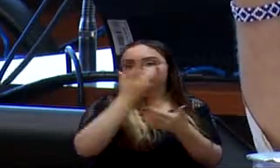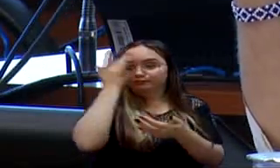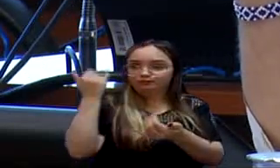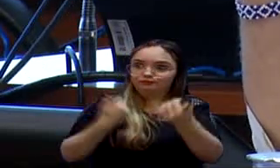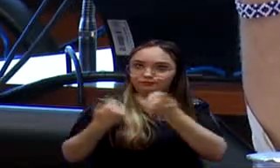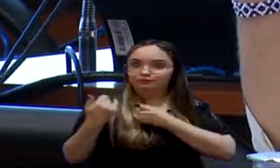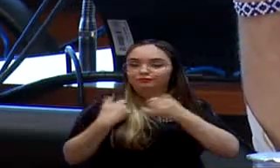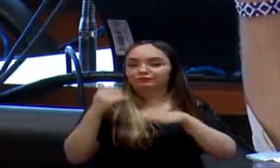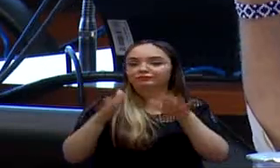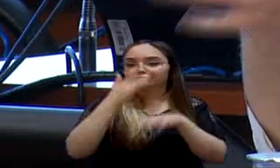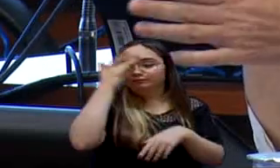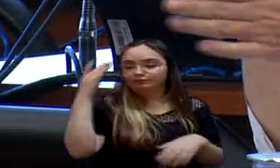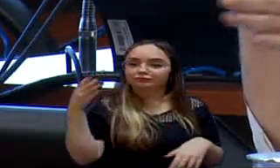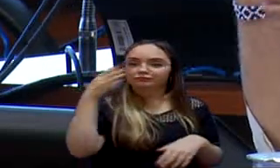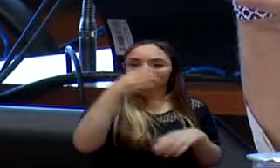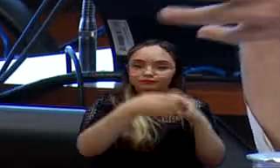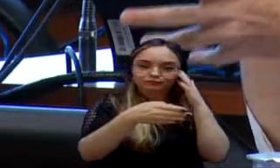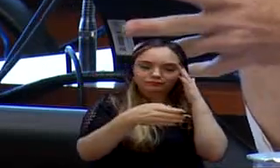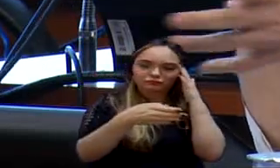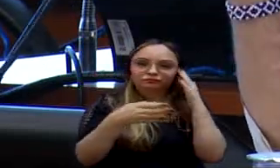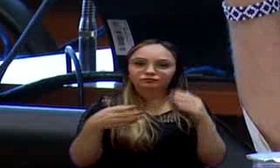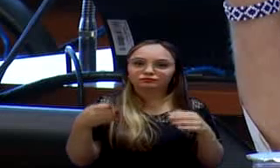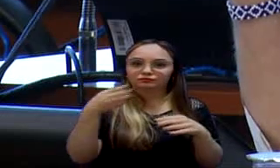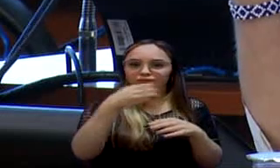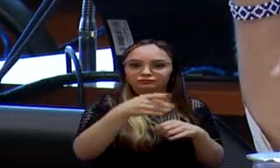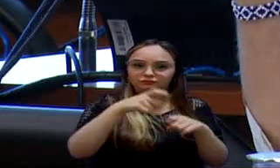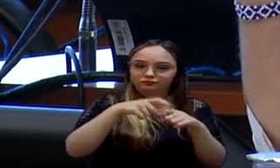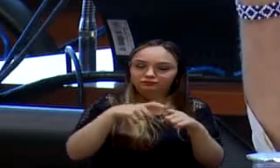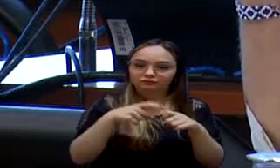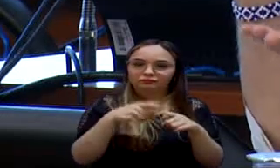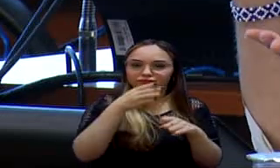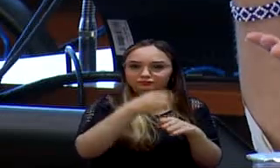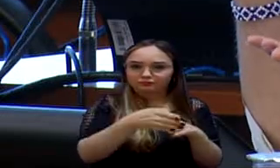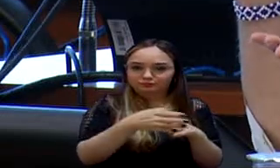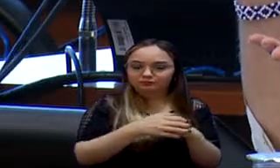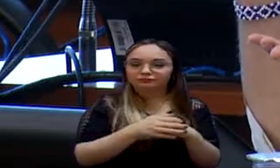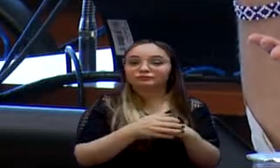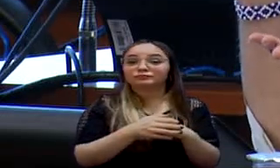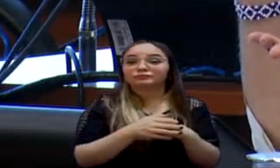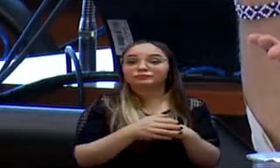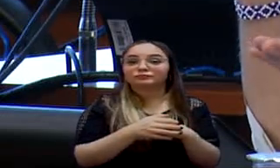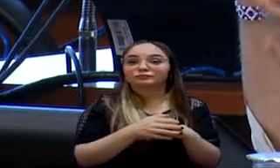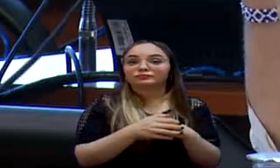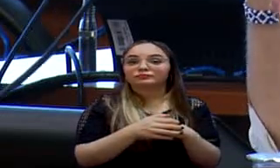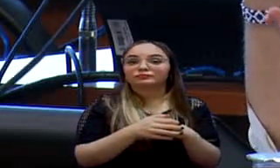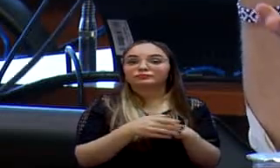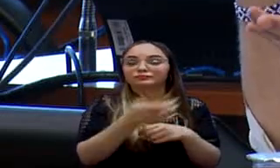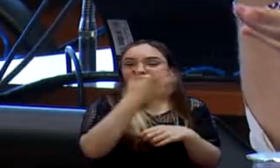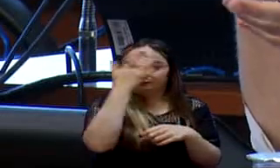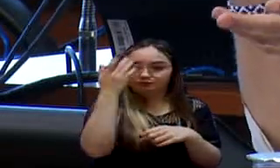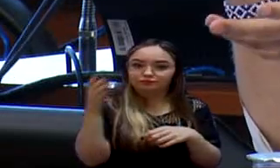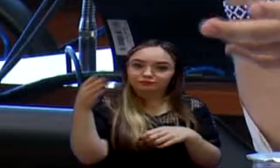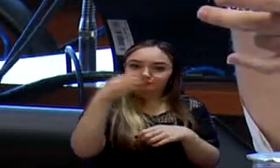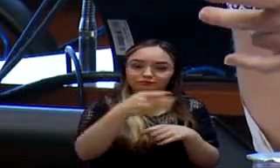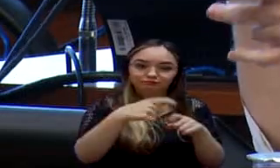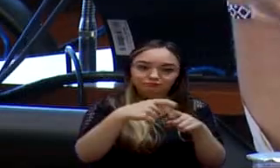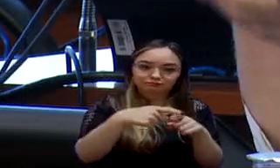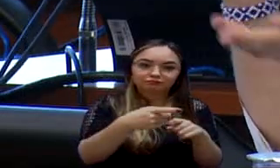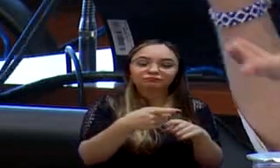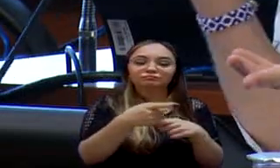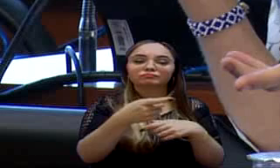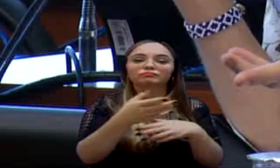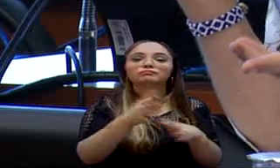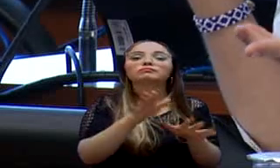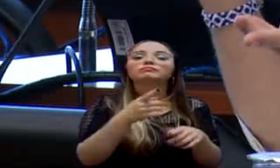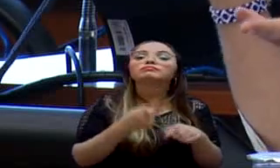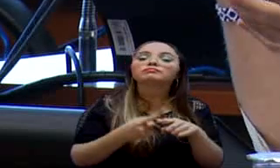que lá né que estão conversando com vários médicos é informado disso o paciente ele tem todo direito de falar